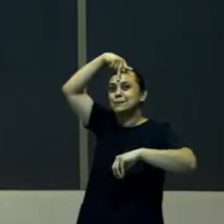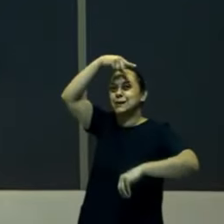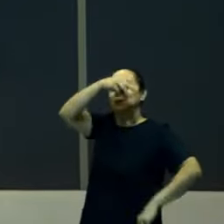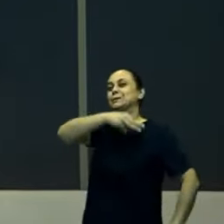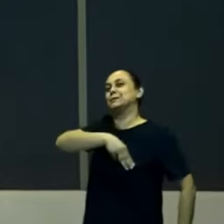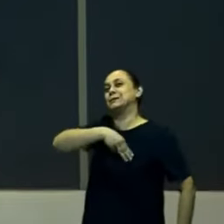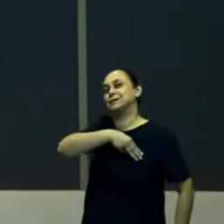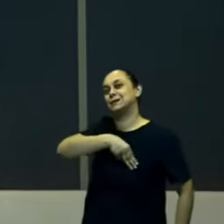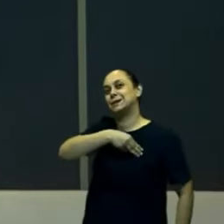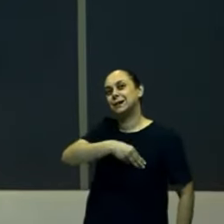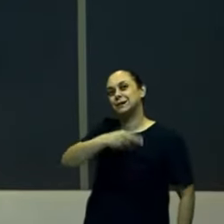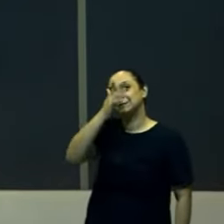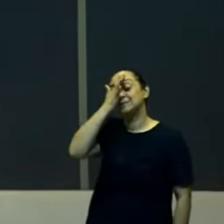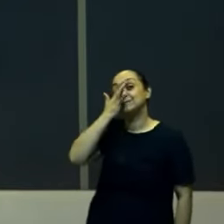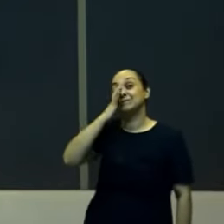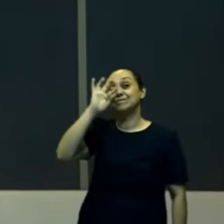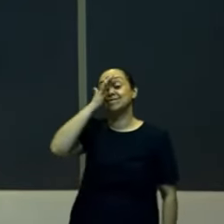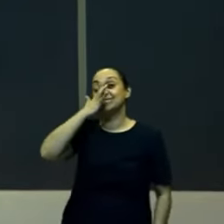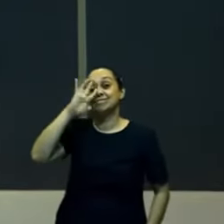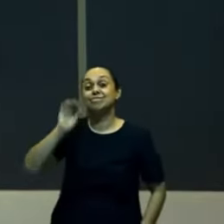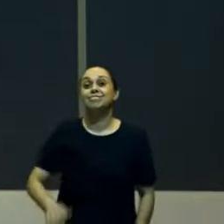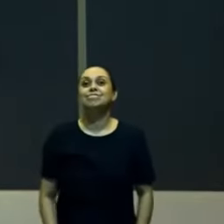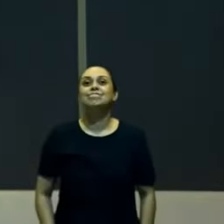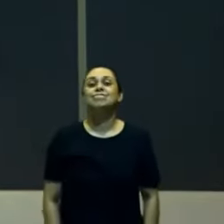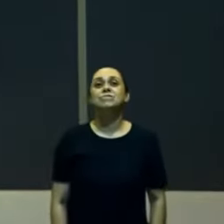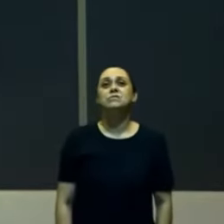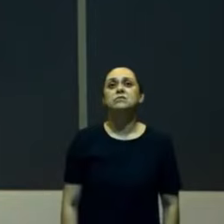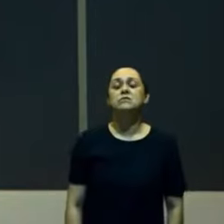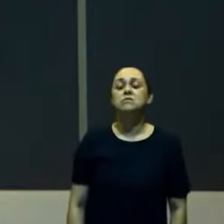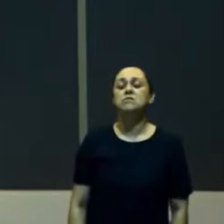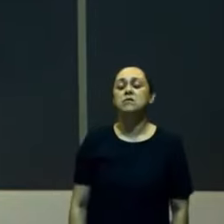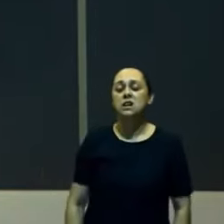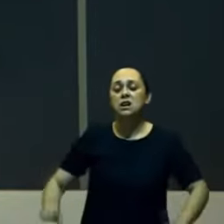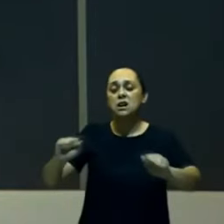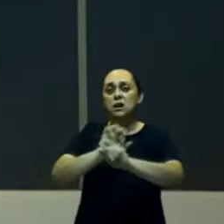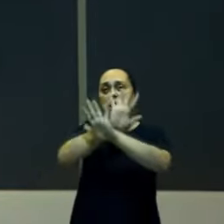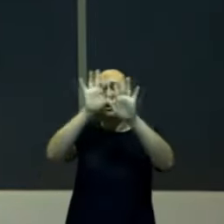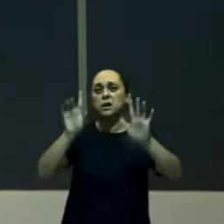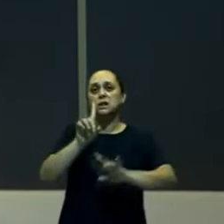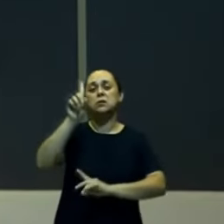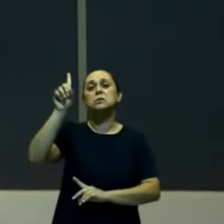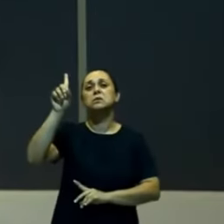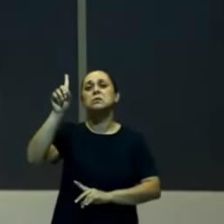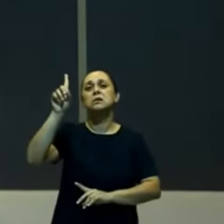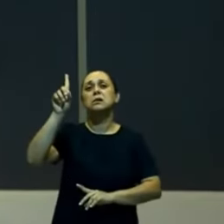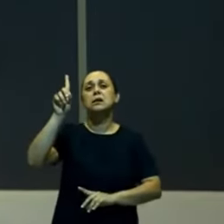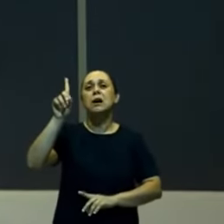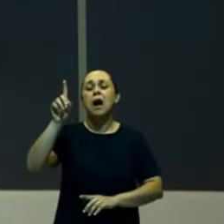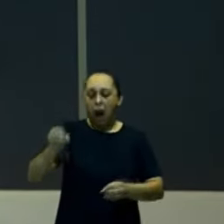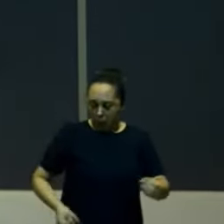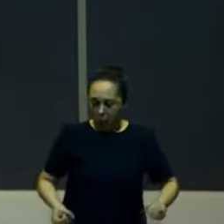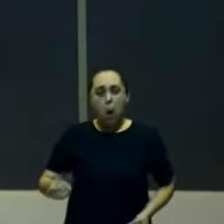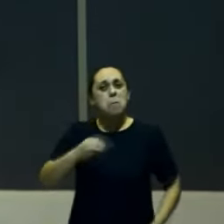Muitos vibraram com isso. A obra missionária estava suprida por um período, mas as dívidas